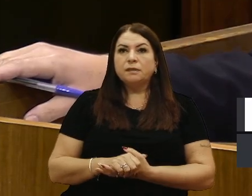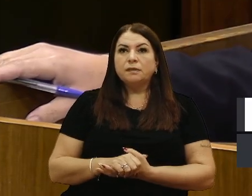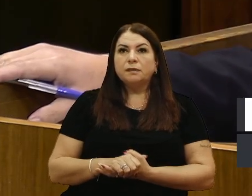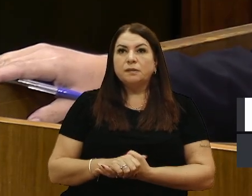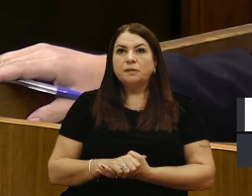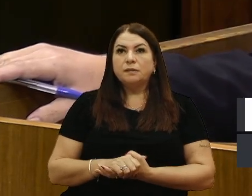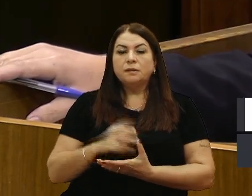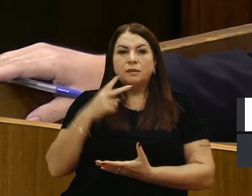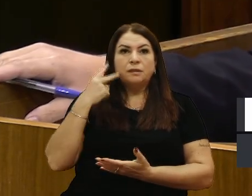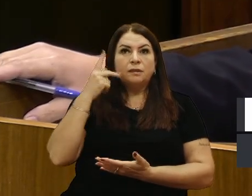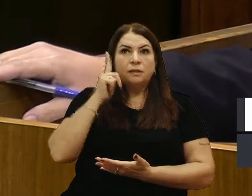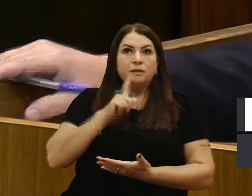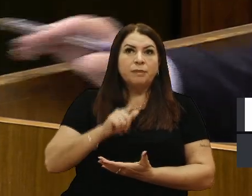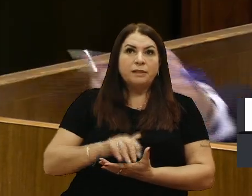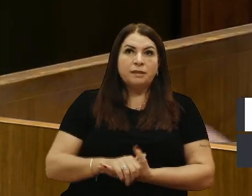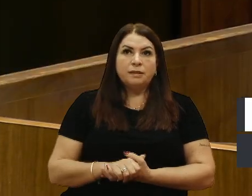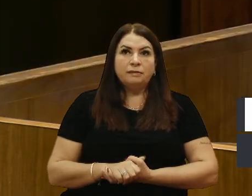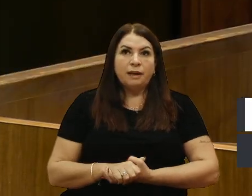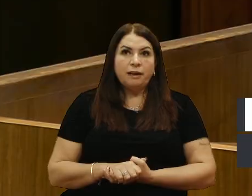Vereador Lucas Carinato,